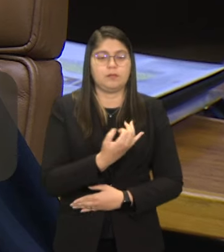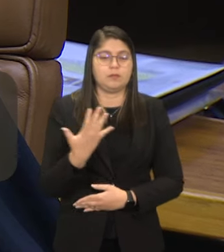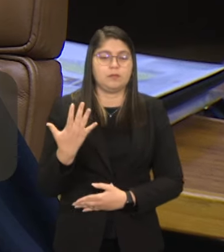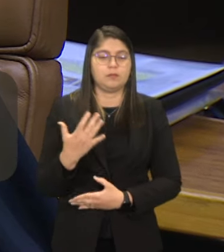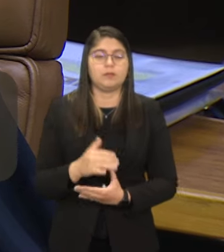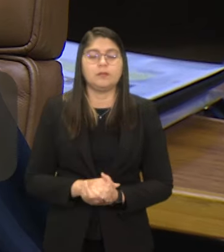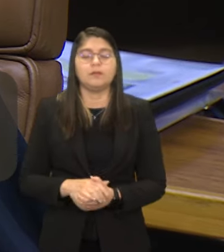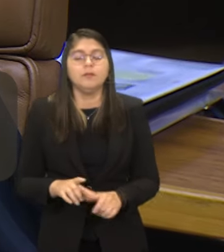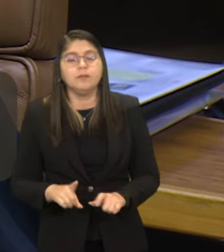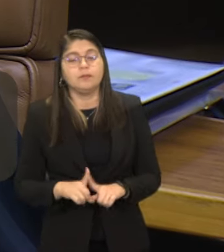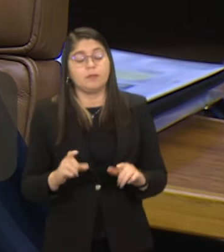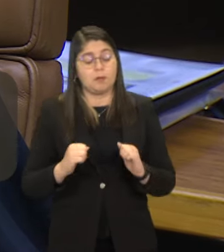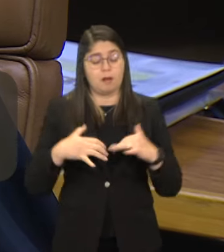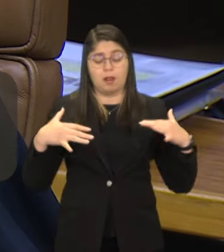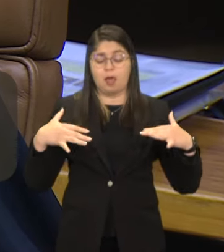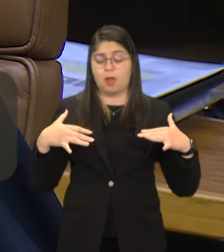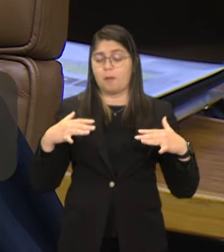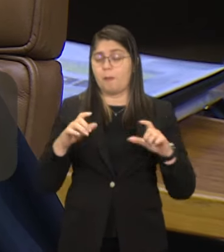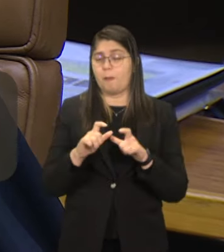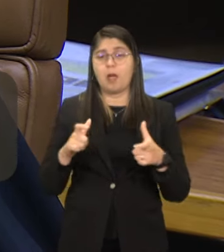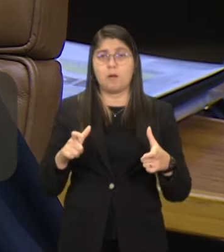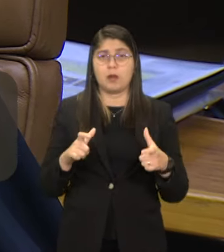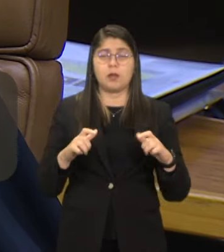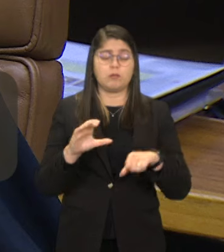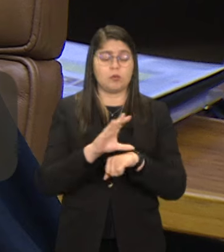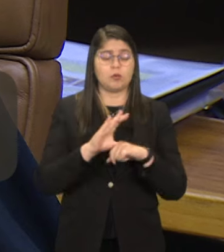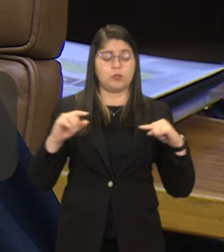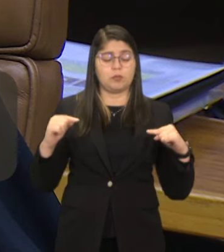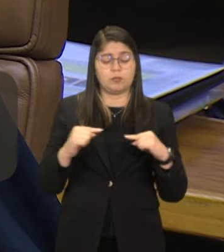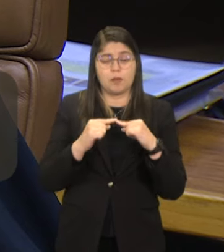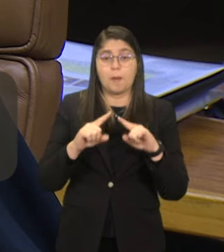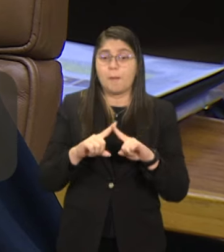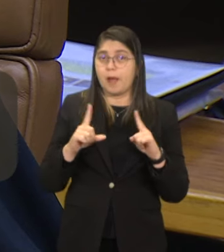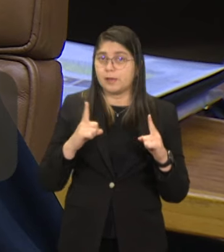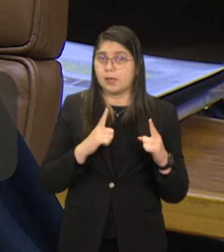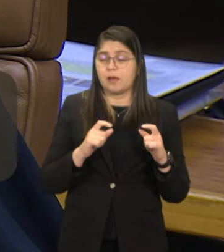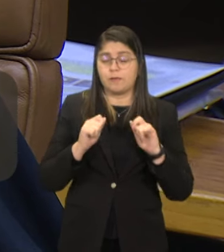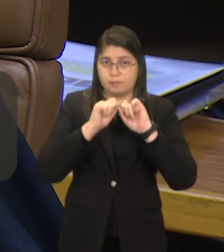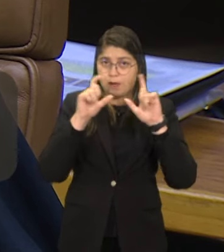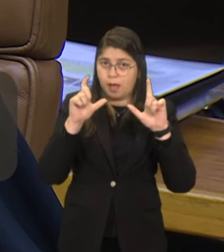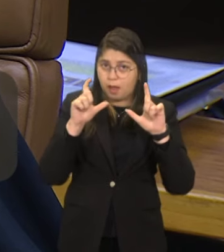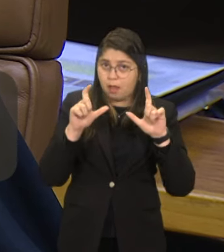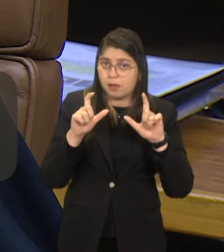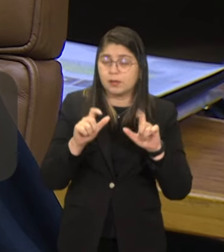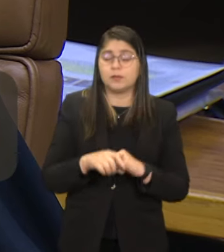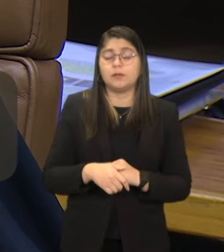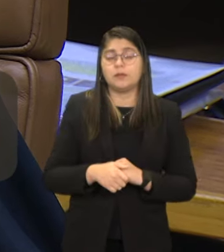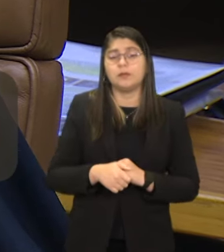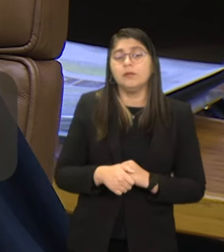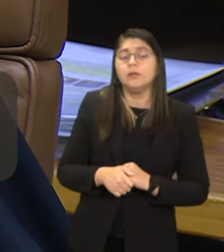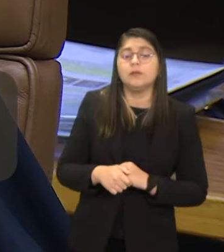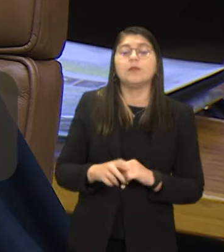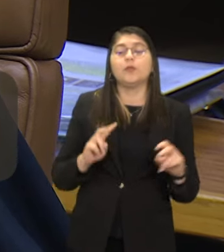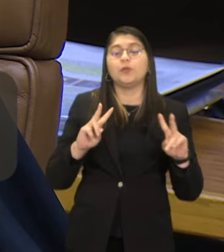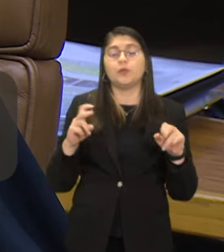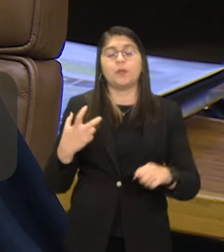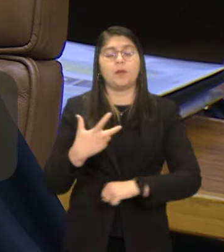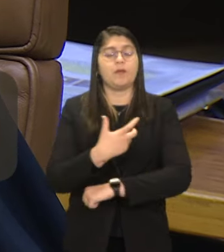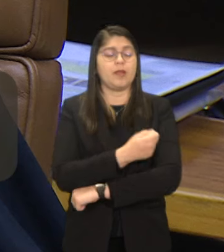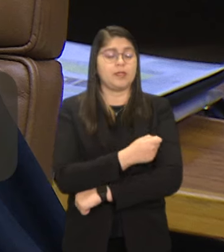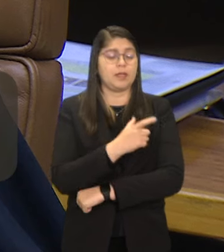plenário, por maioria, considerou constitucional, mas pontuou as ressalvas a seguir transcritas, no sentido de que as vacinas tenham